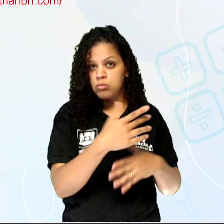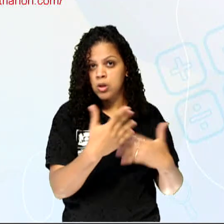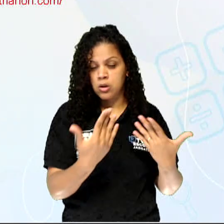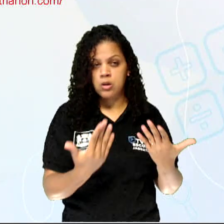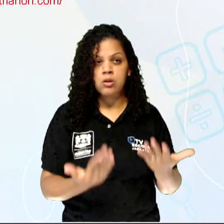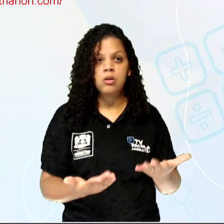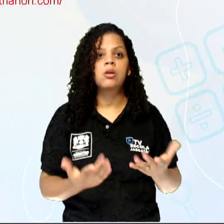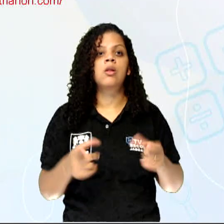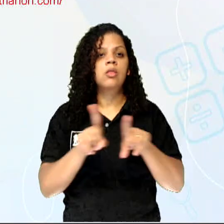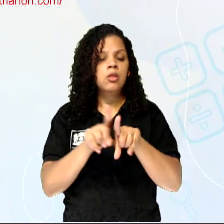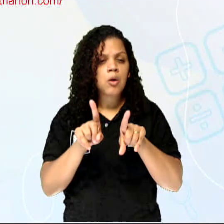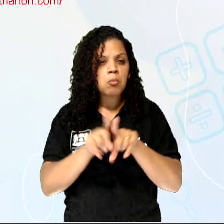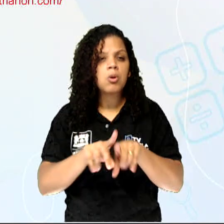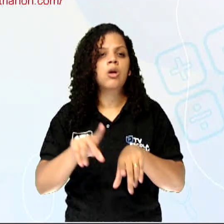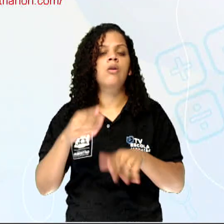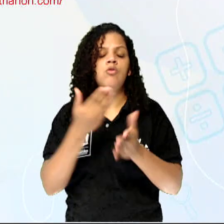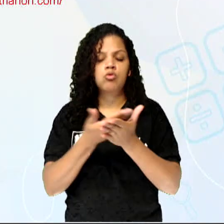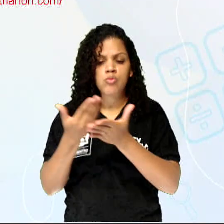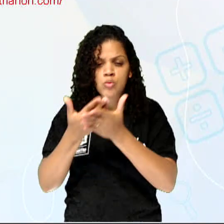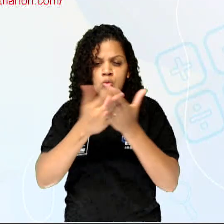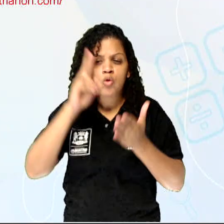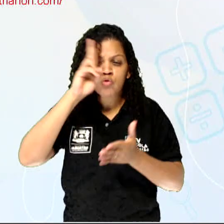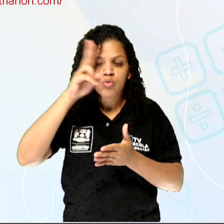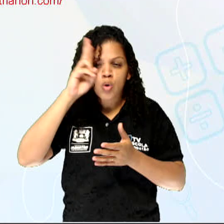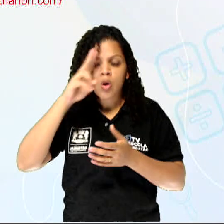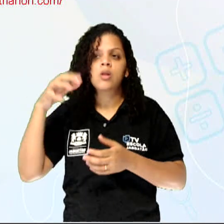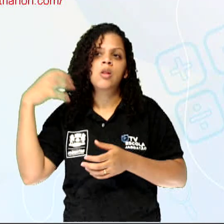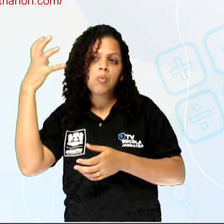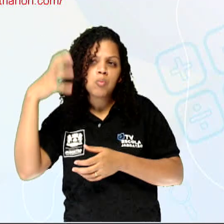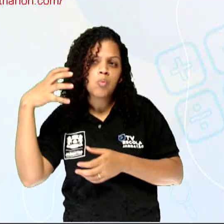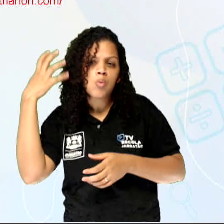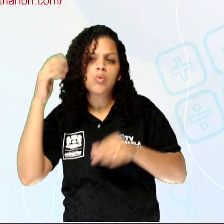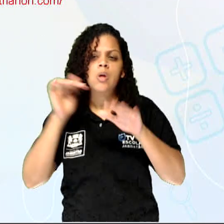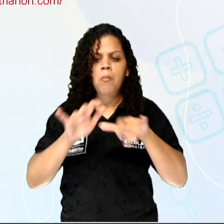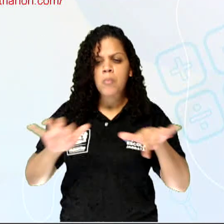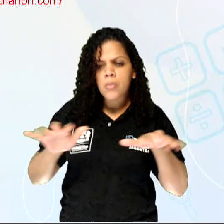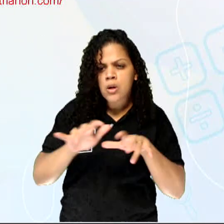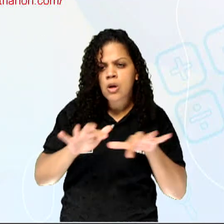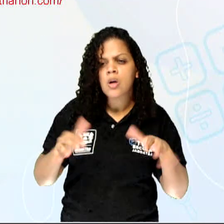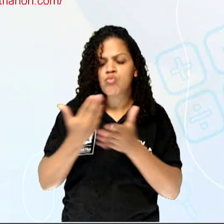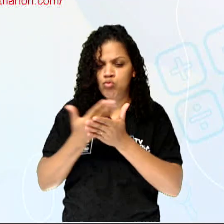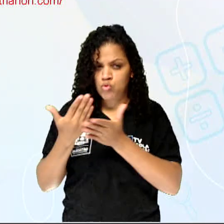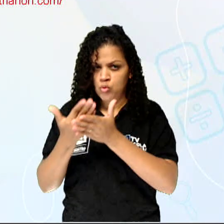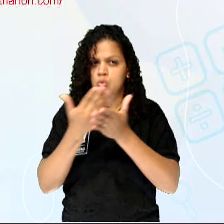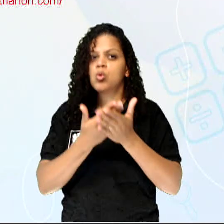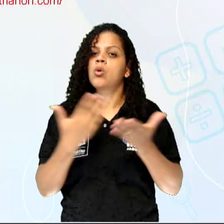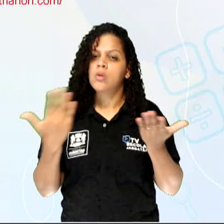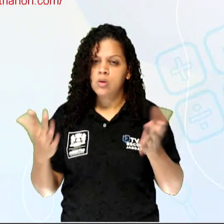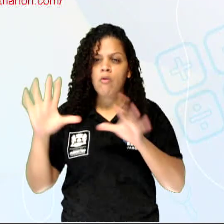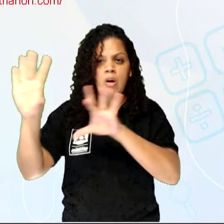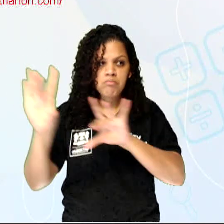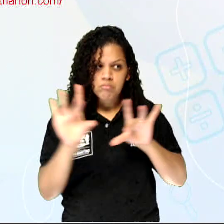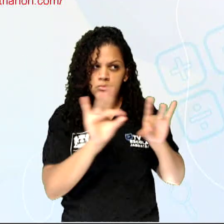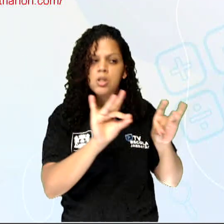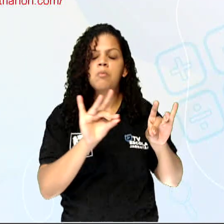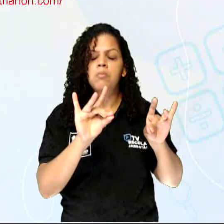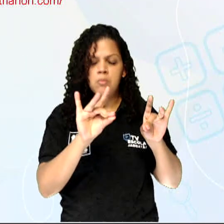estudou um pouquinho a história da música, ele estudou piano na adolescência. Então, isso vai estar também presente muito na arte dele, né?